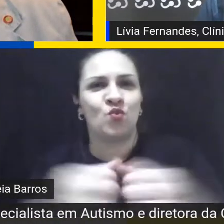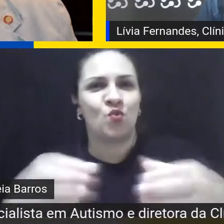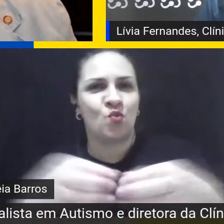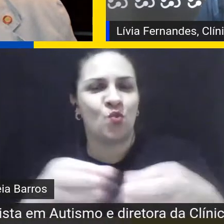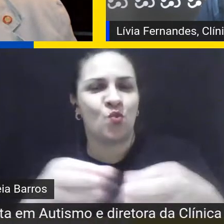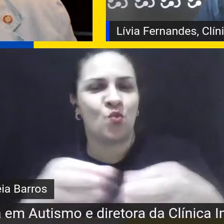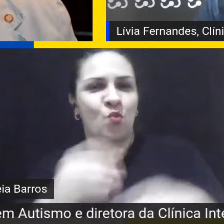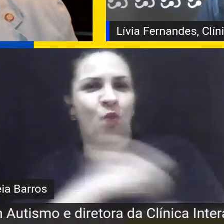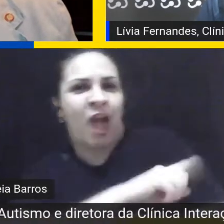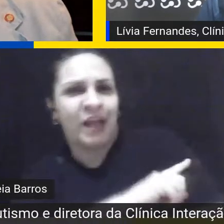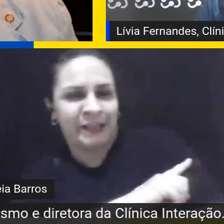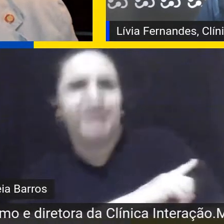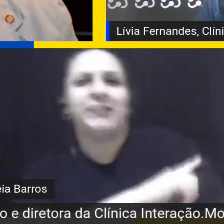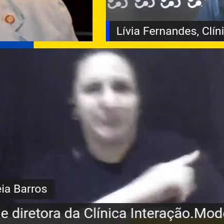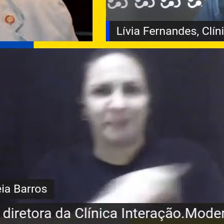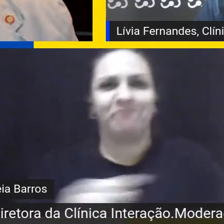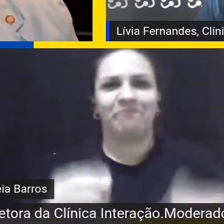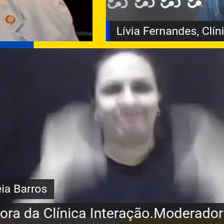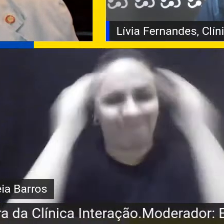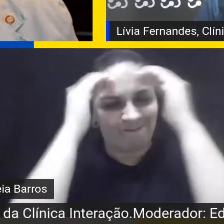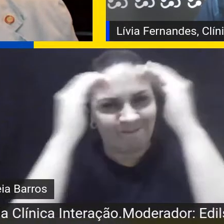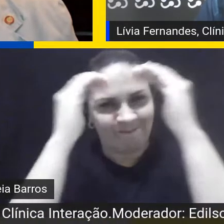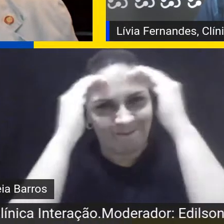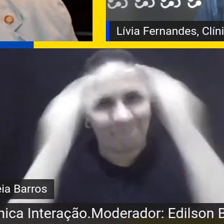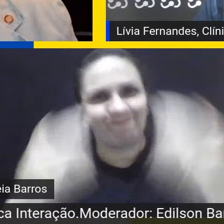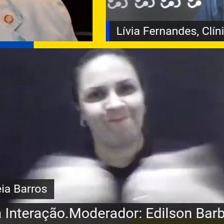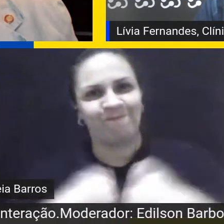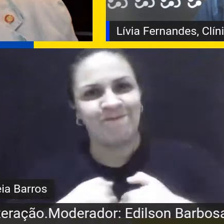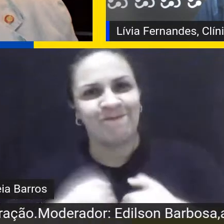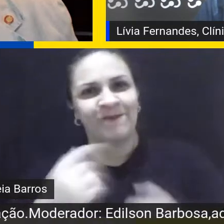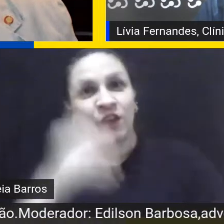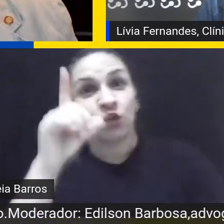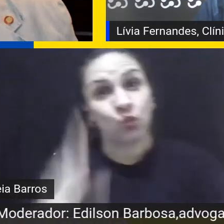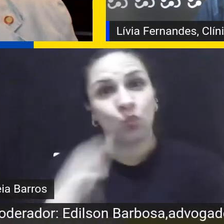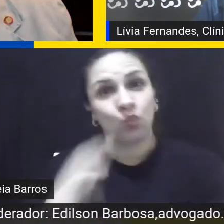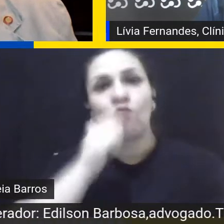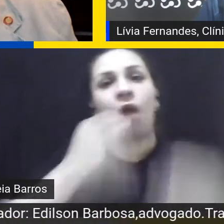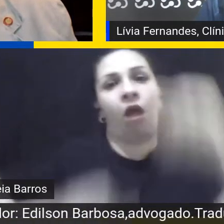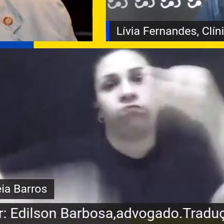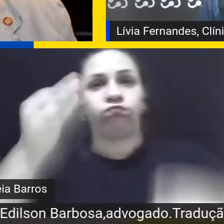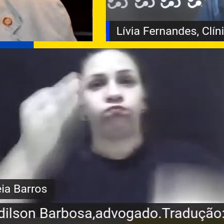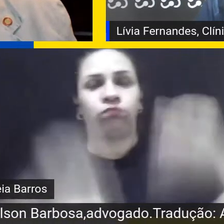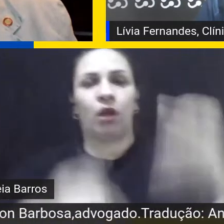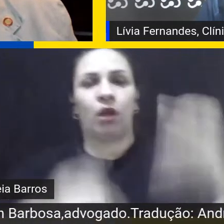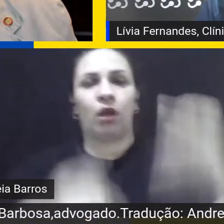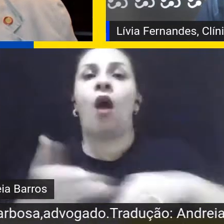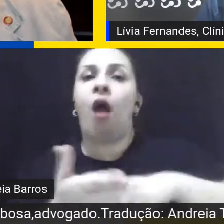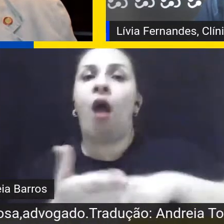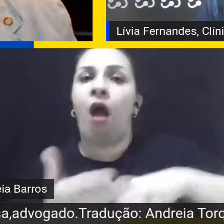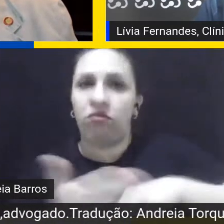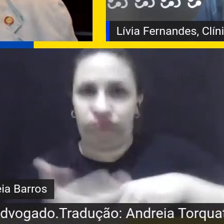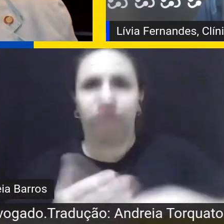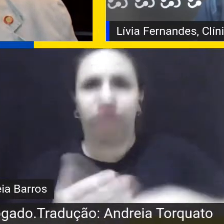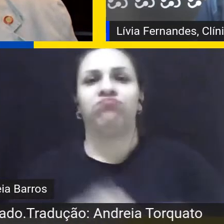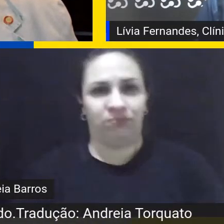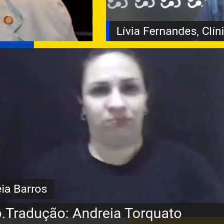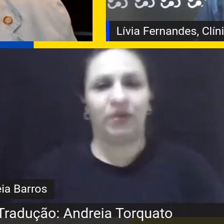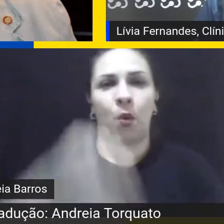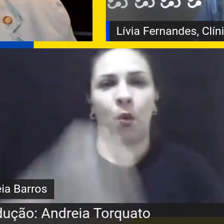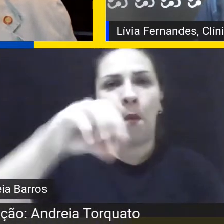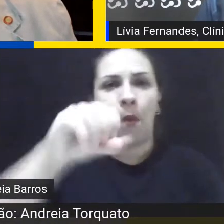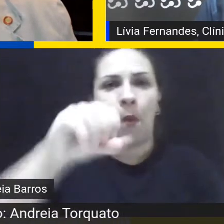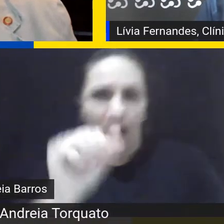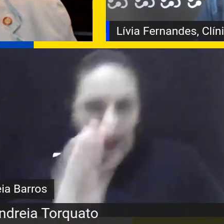aos autistas, e estou como diretor jurídico do Movimento Orgulho Autista Brasil. Fui convidado pelo